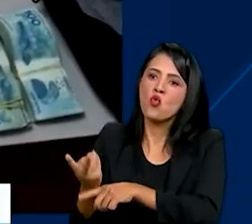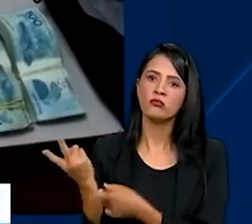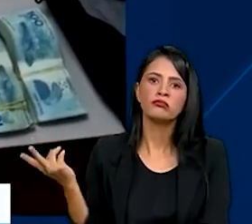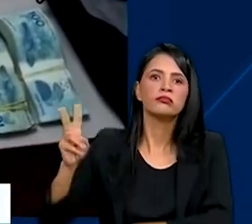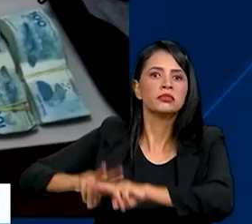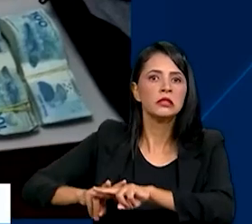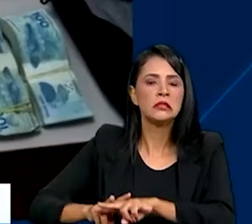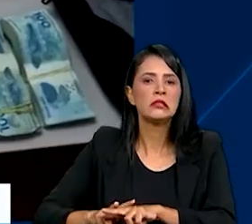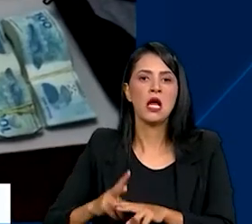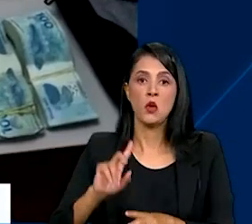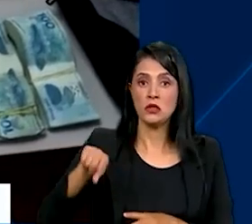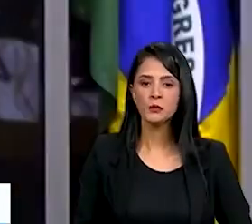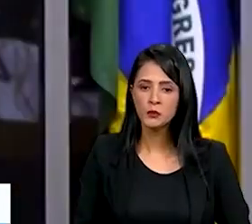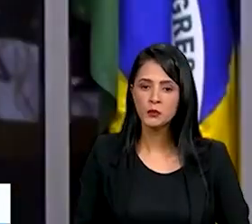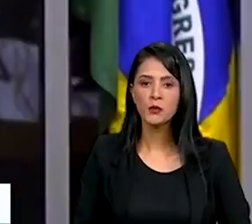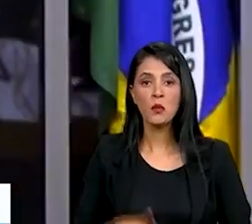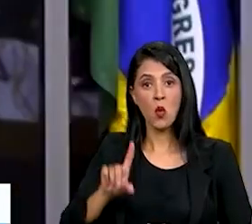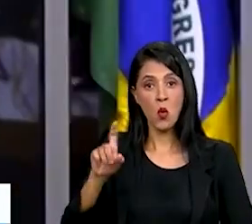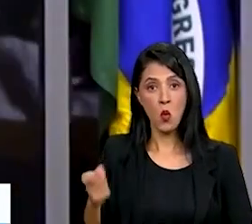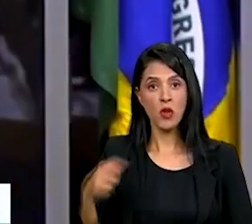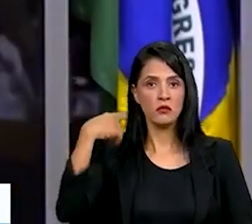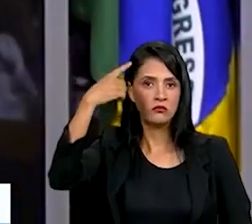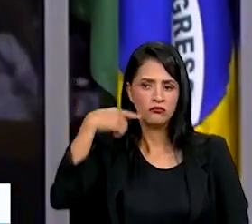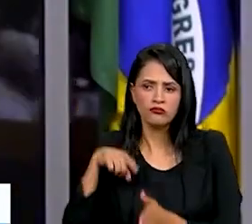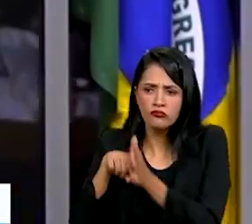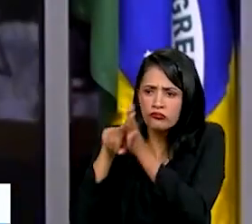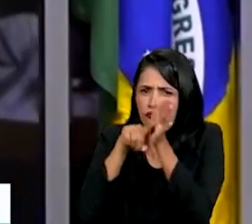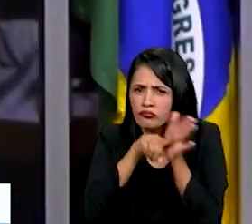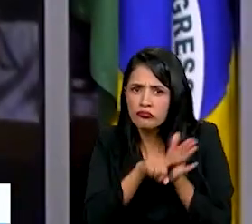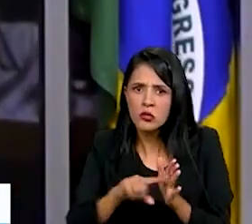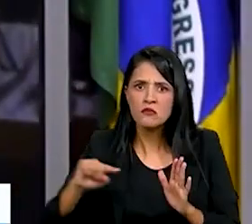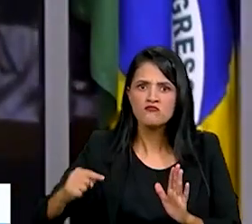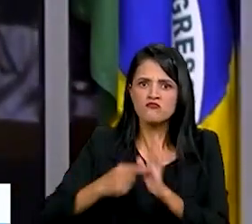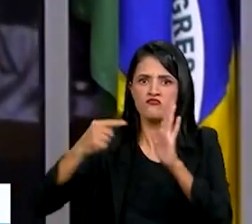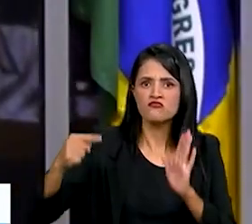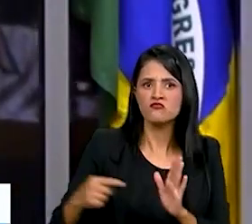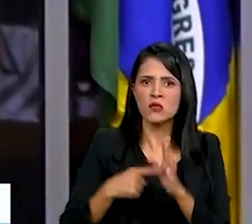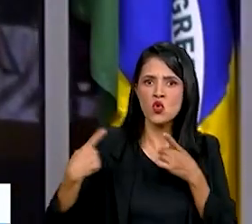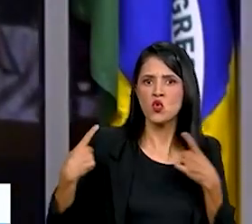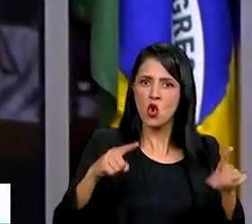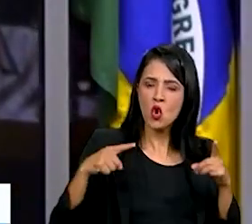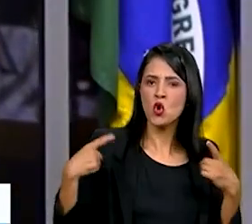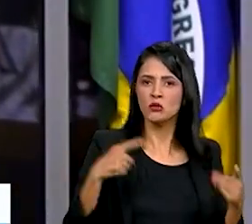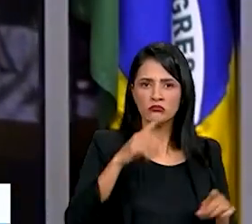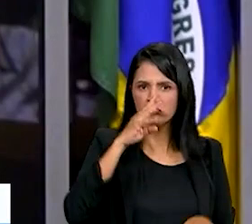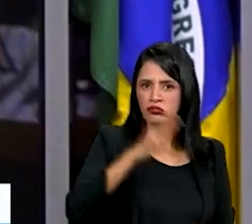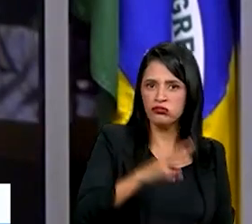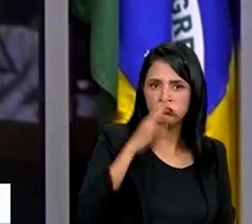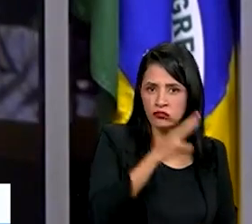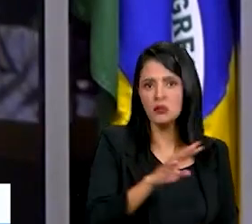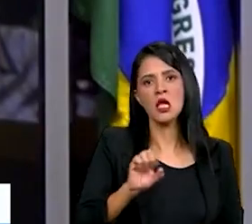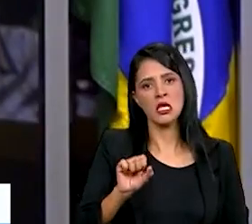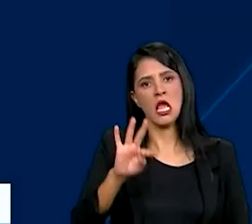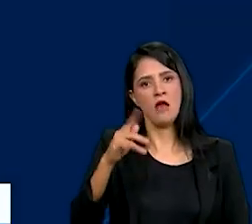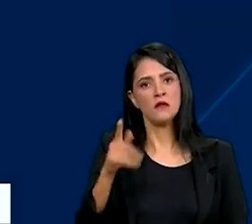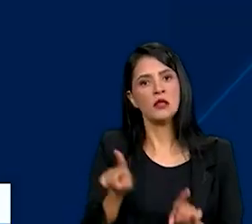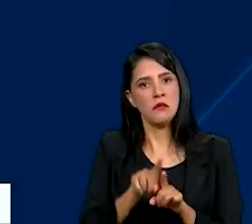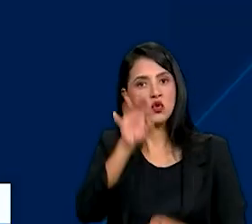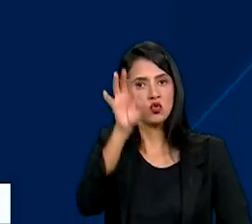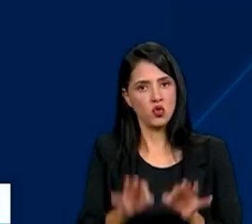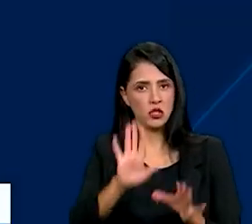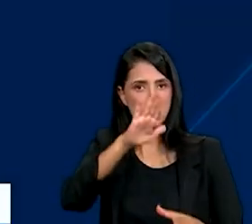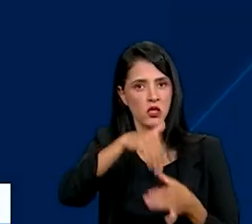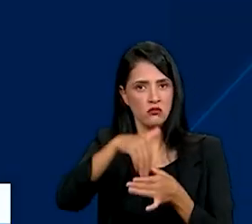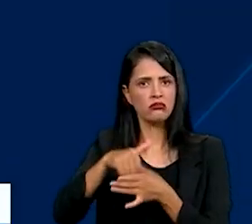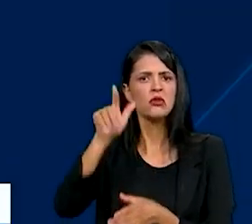R$ 270 mil em dinheiro. Daniel Silveira perdeu o foro privilegiado que tinha quando deputado após se candidatar ao Senado